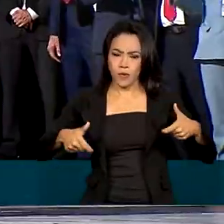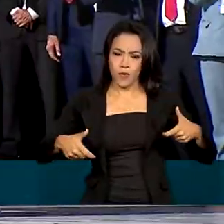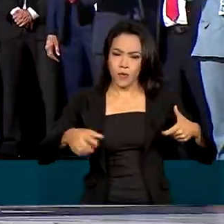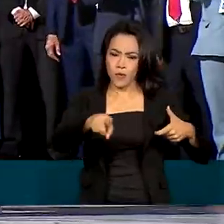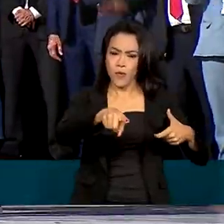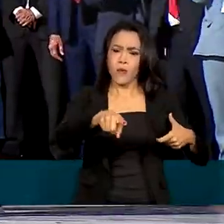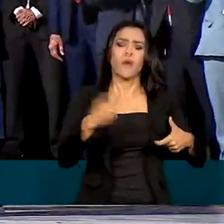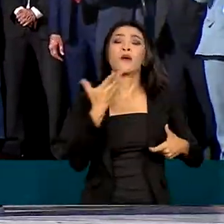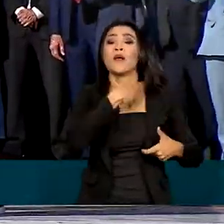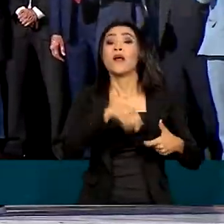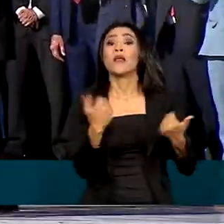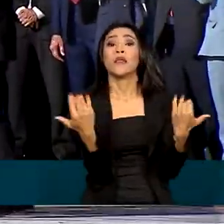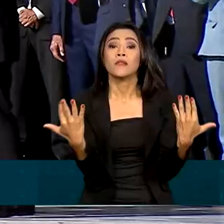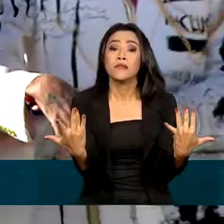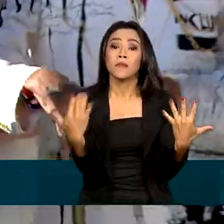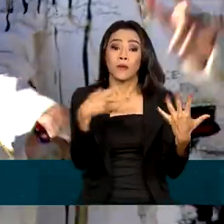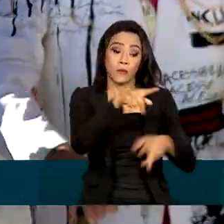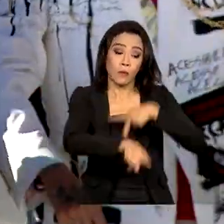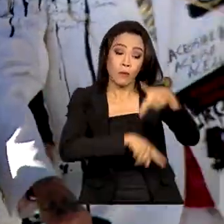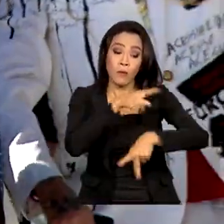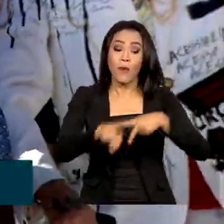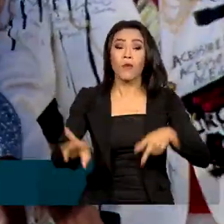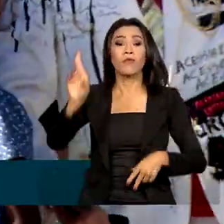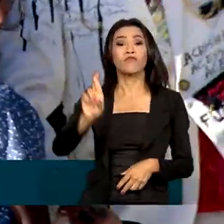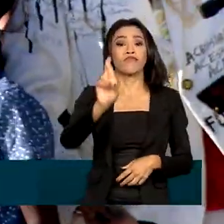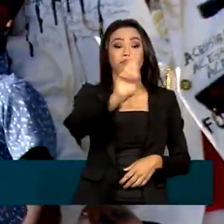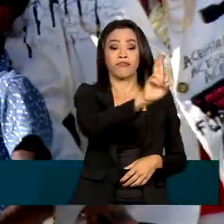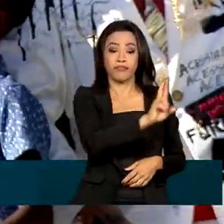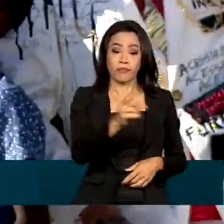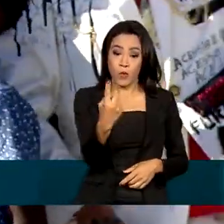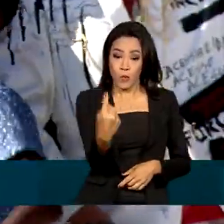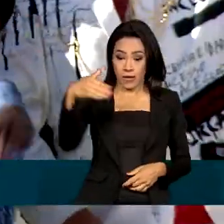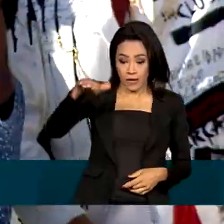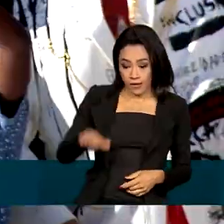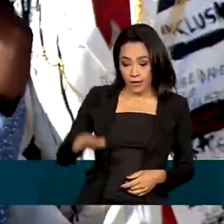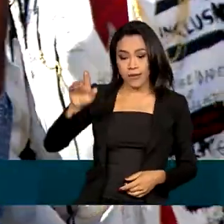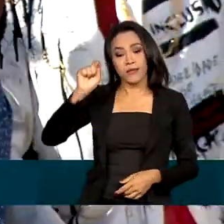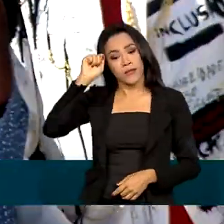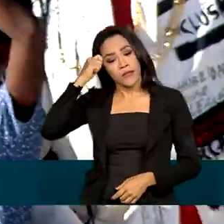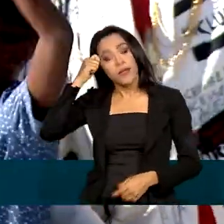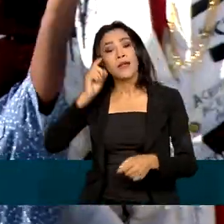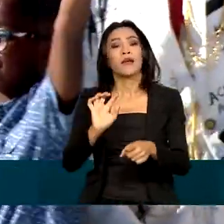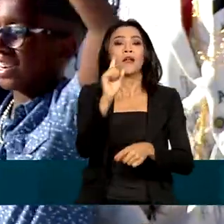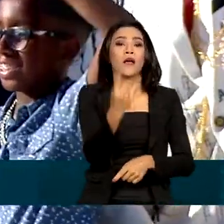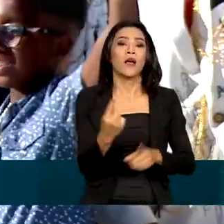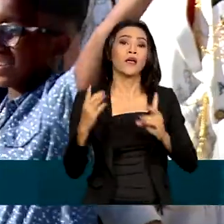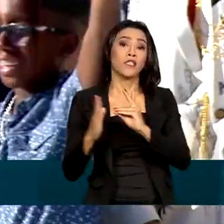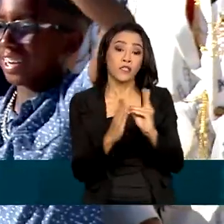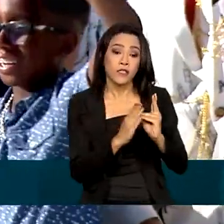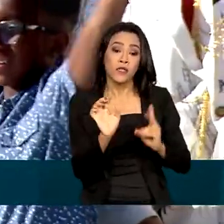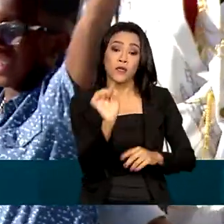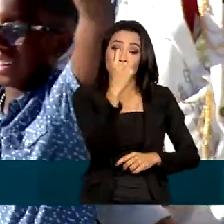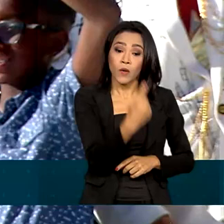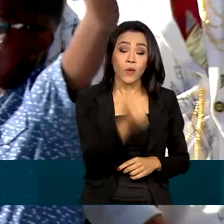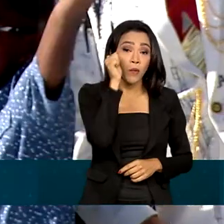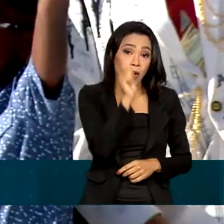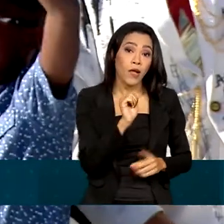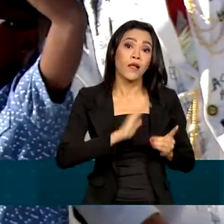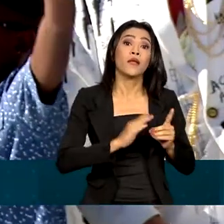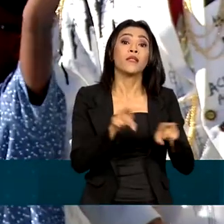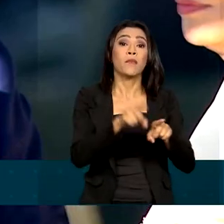de representantes do povo brasileiro, entre eles uma criança negra, um indígena, uma mulher negra e uma pessoa